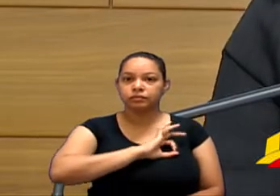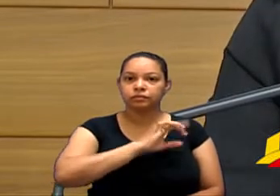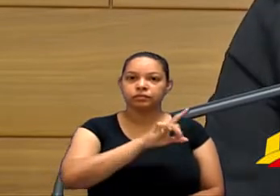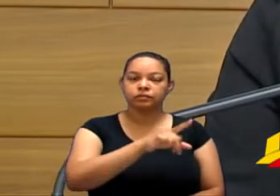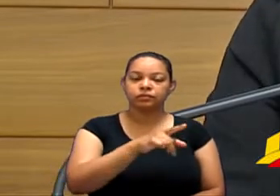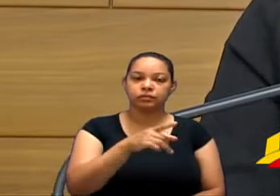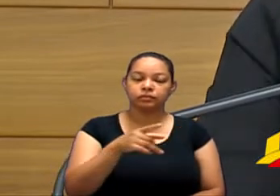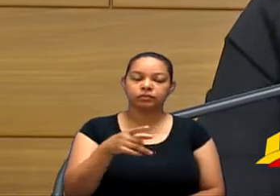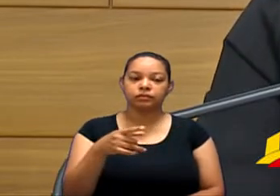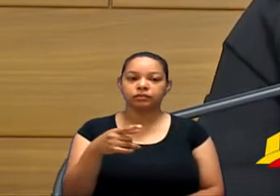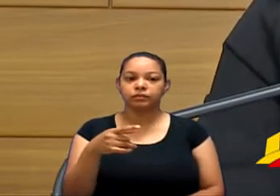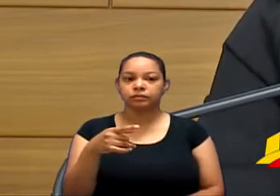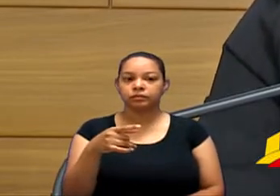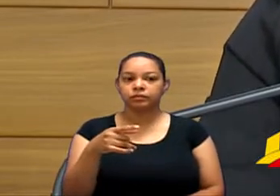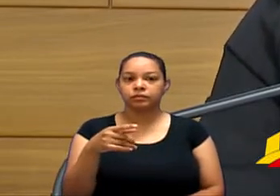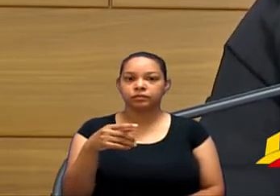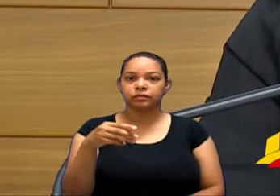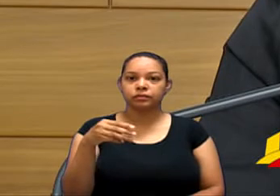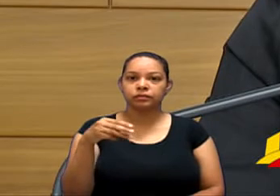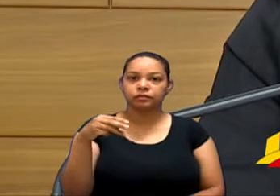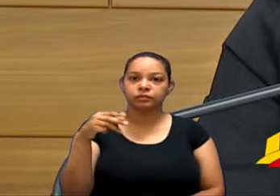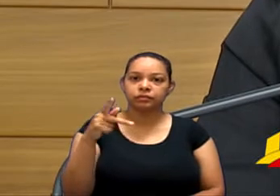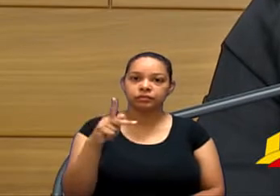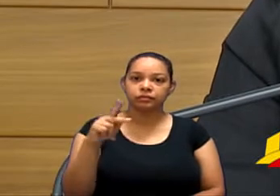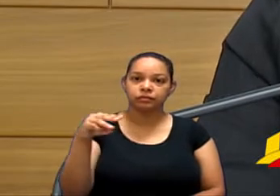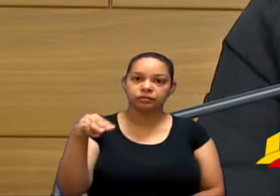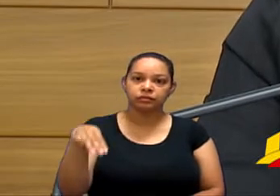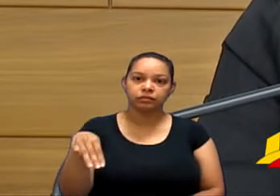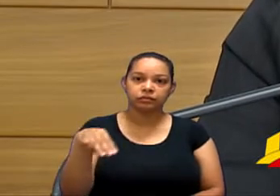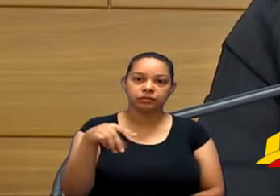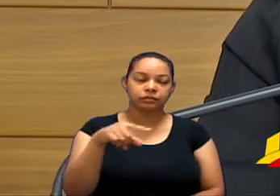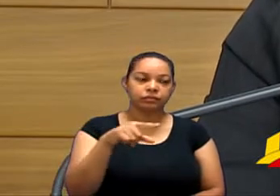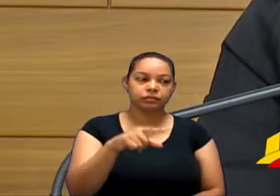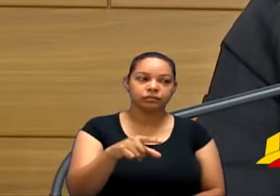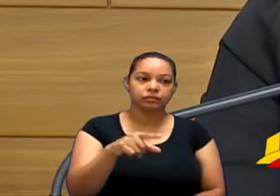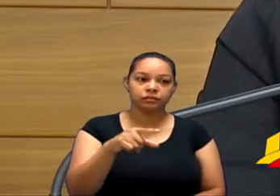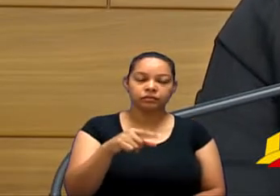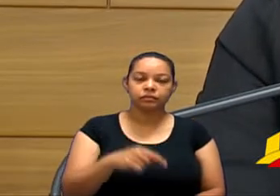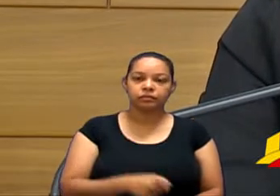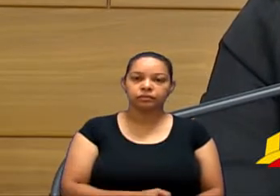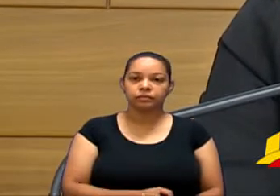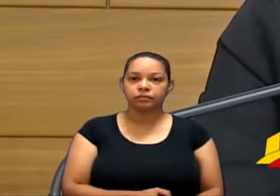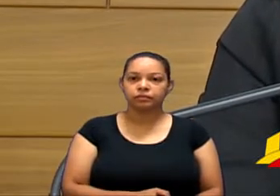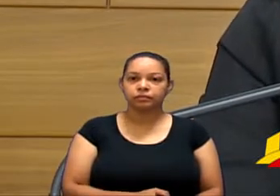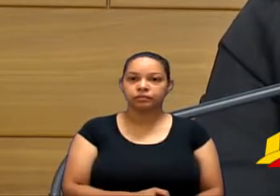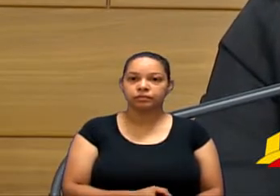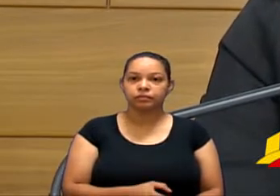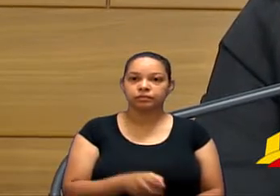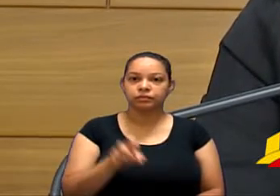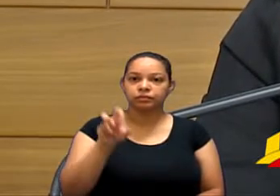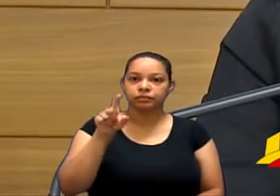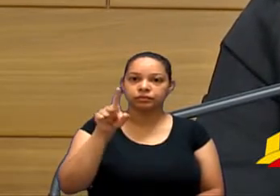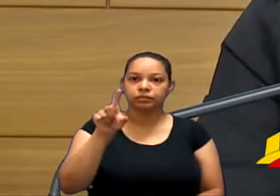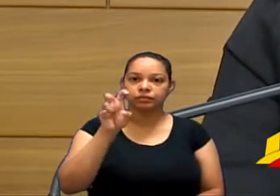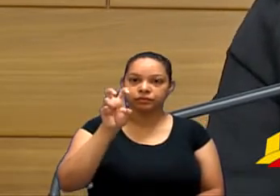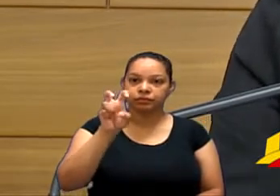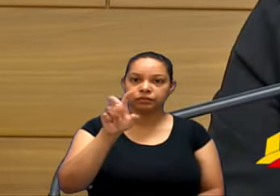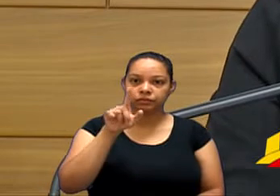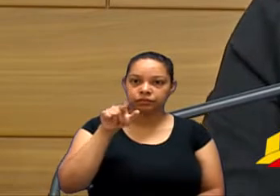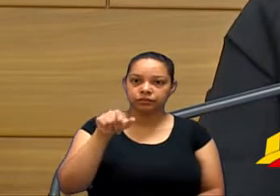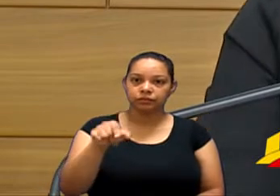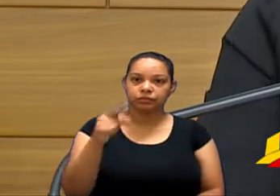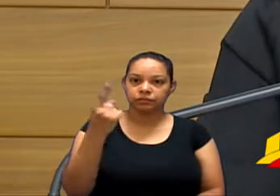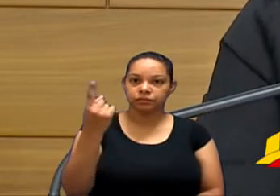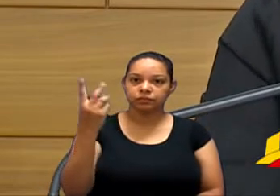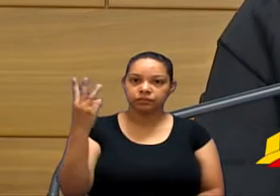encaminhando respostas indicações número 4.754 até 5.130 do nobre Edil Péricles Regis